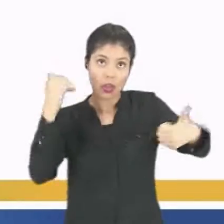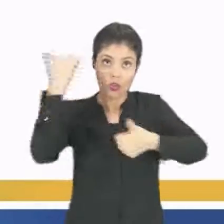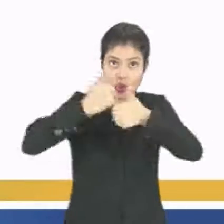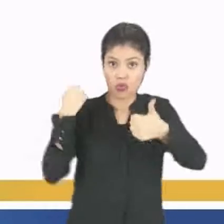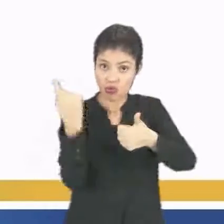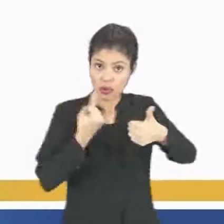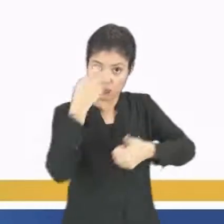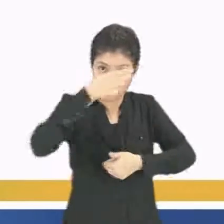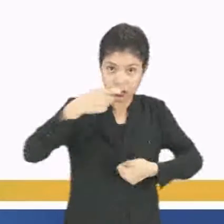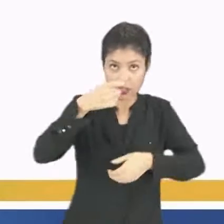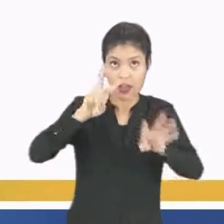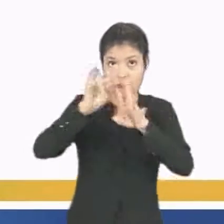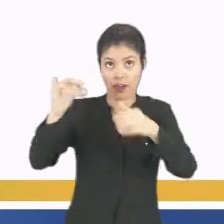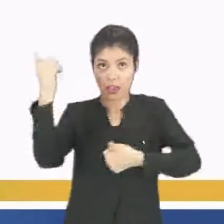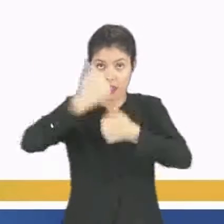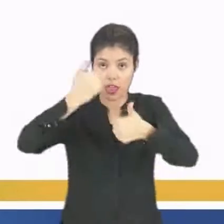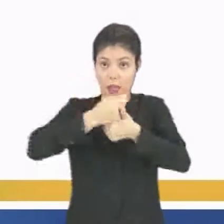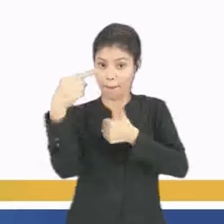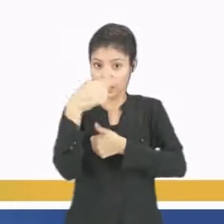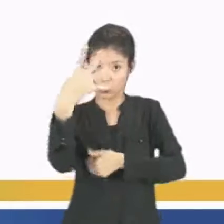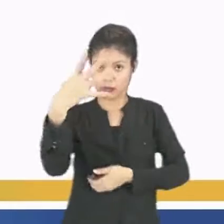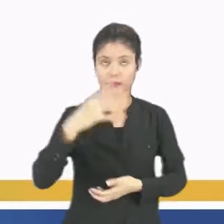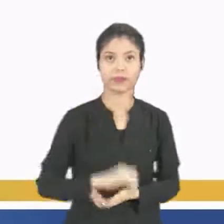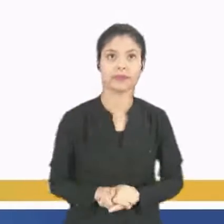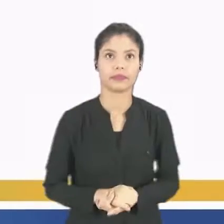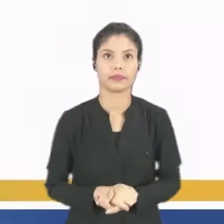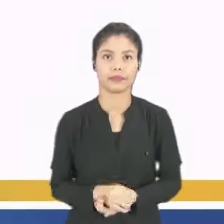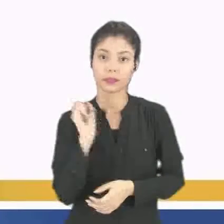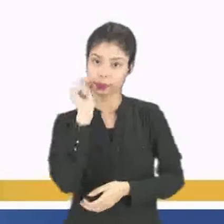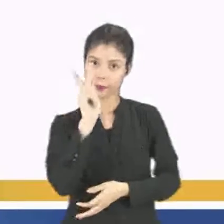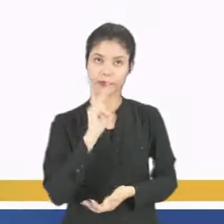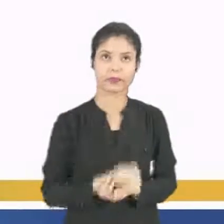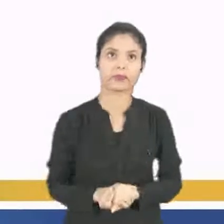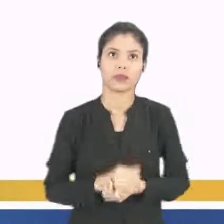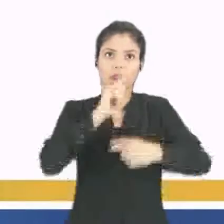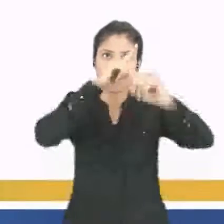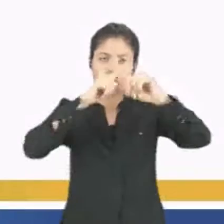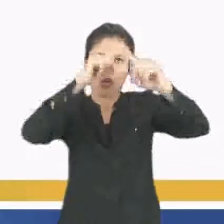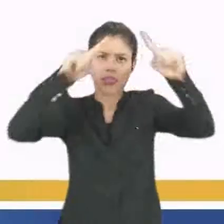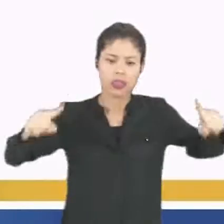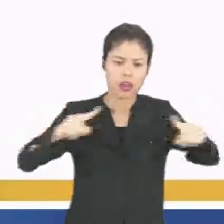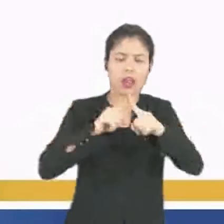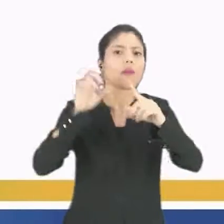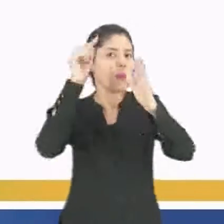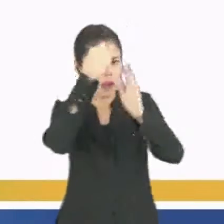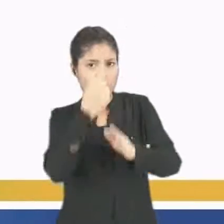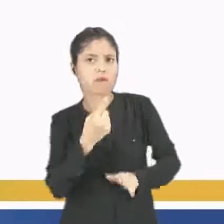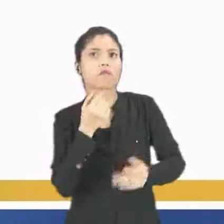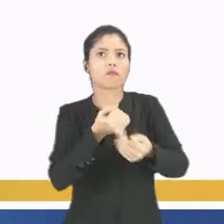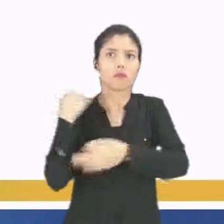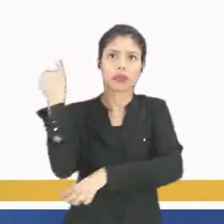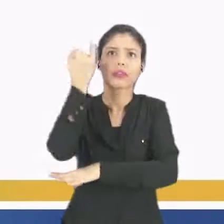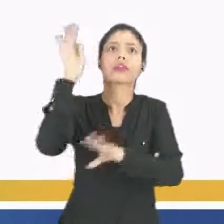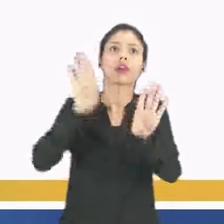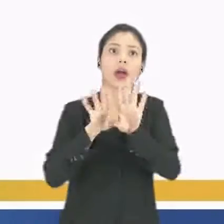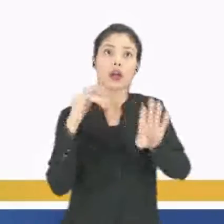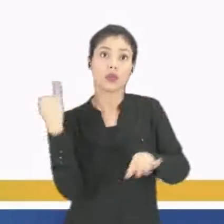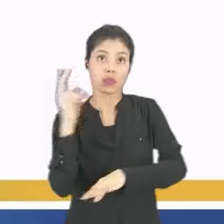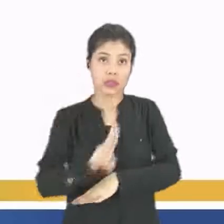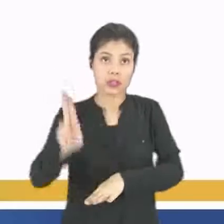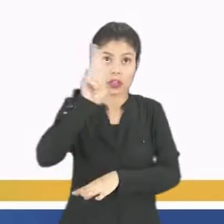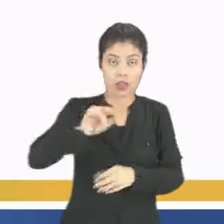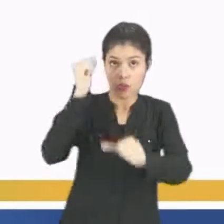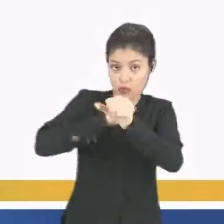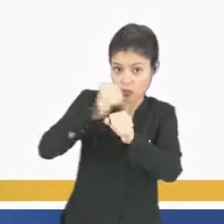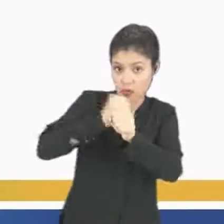o valor de x, vai nos dar x igual a menos 4. Ok? O triângulo é uma figura geométrica muito importante, bastante utilizada